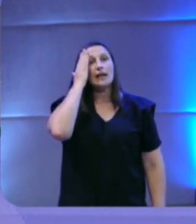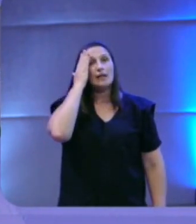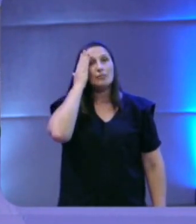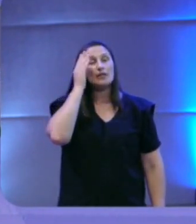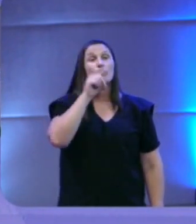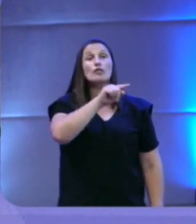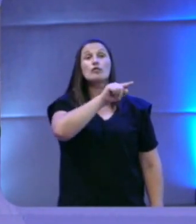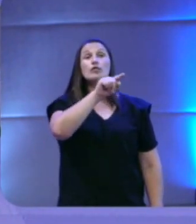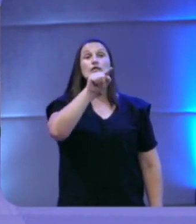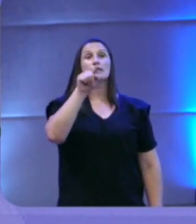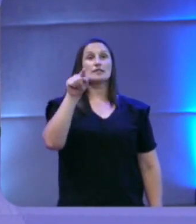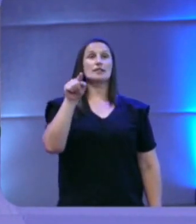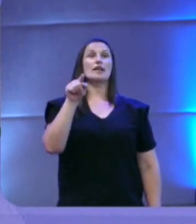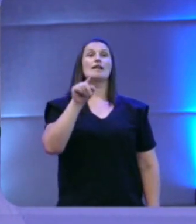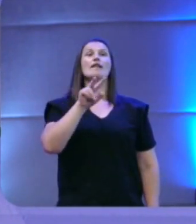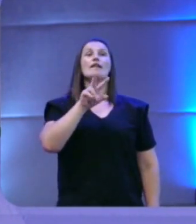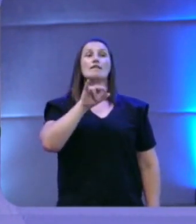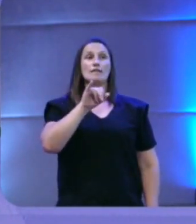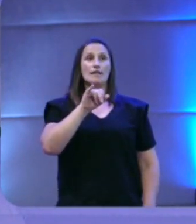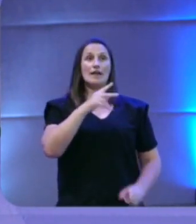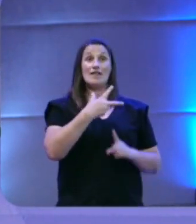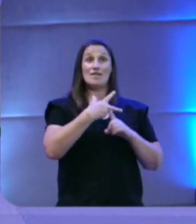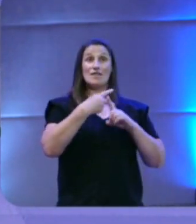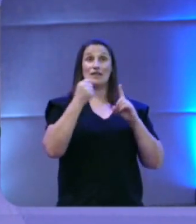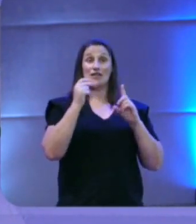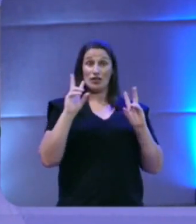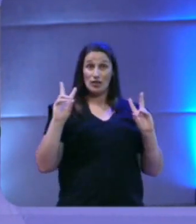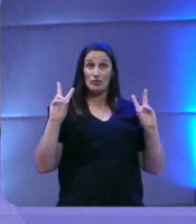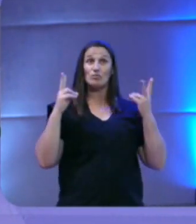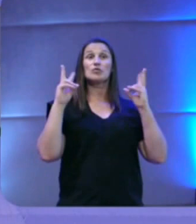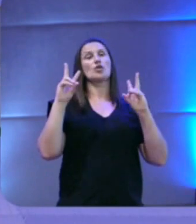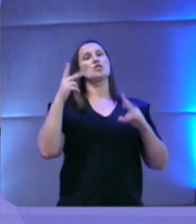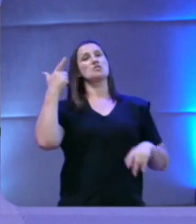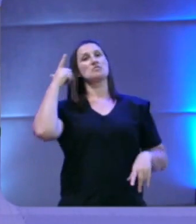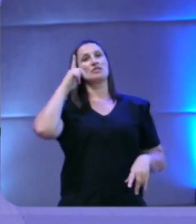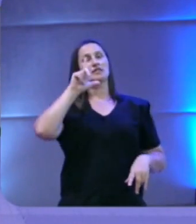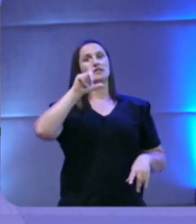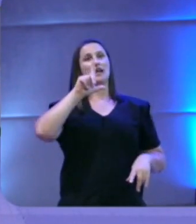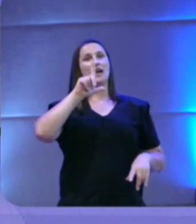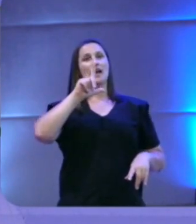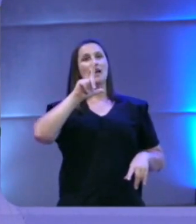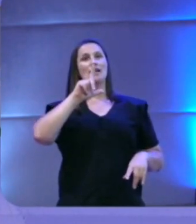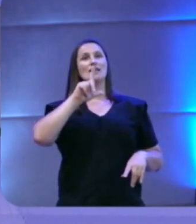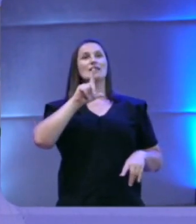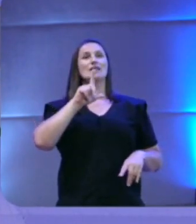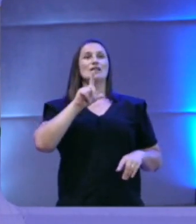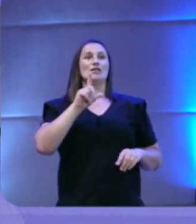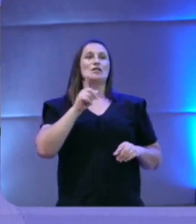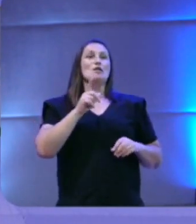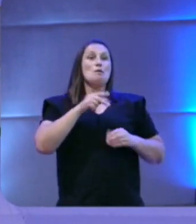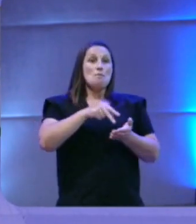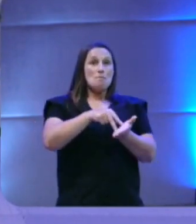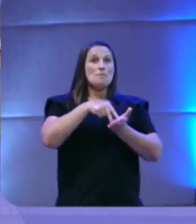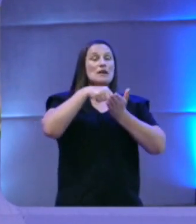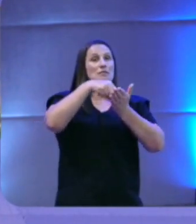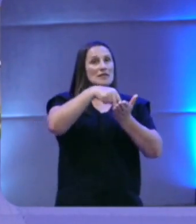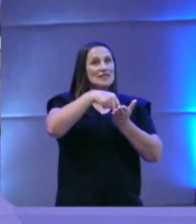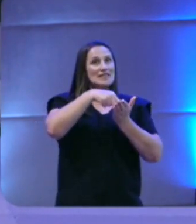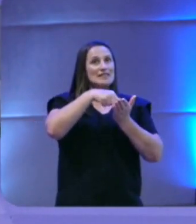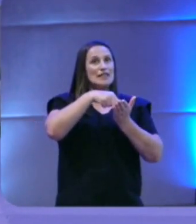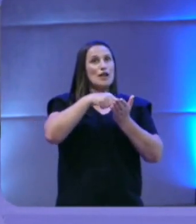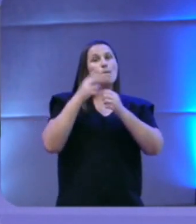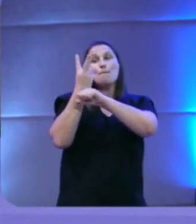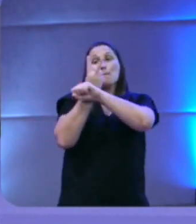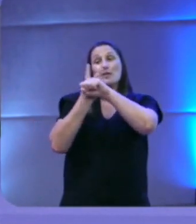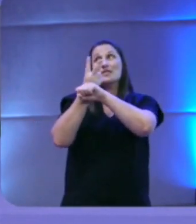vencê-los permanecendo na palavra de Deus, guardando essa palavra no seu coração, guardando as promessas de Deus, buscando Ele com